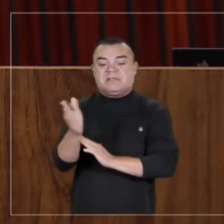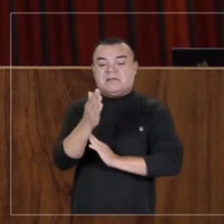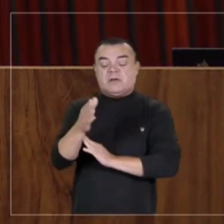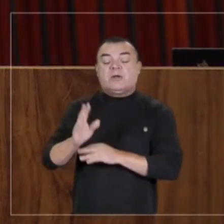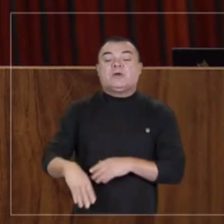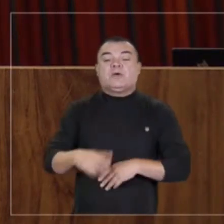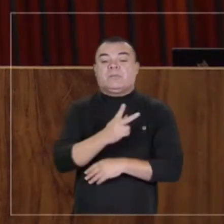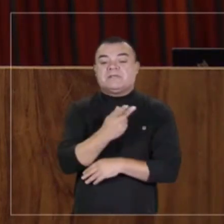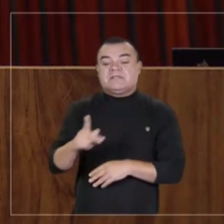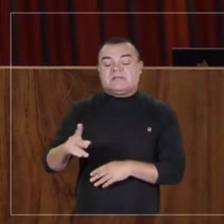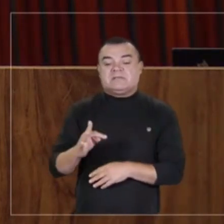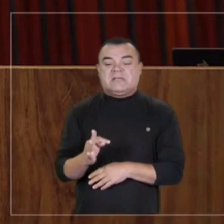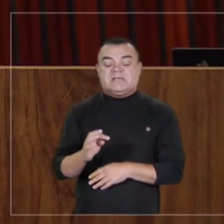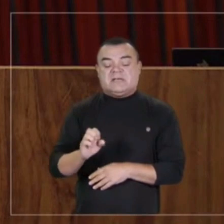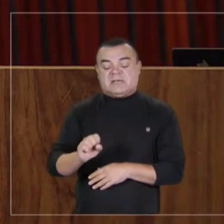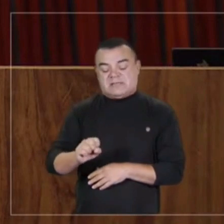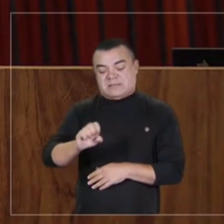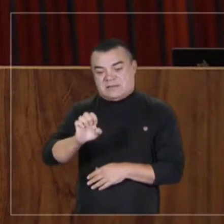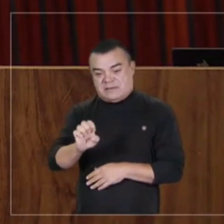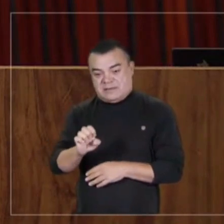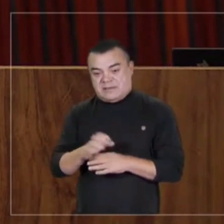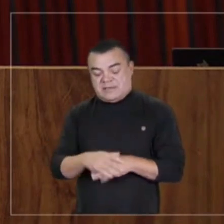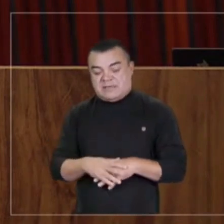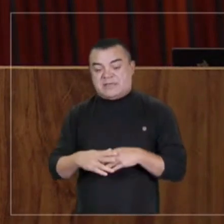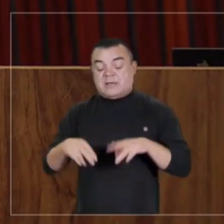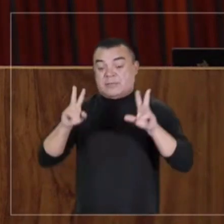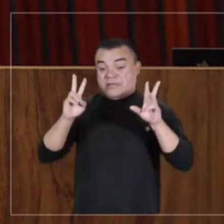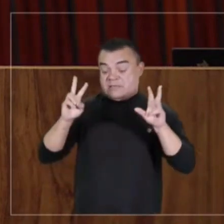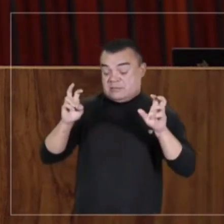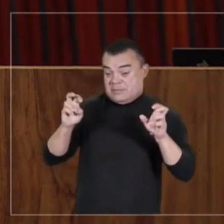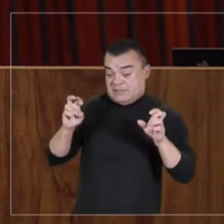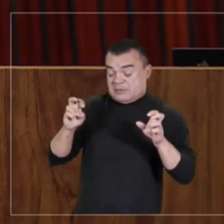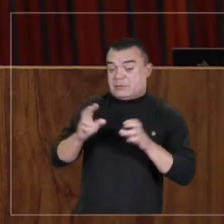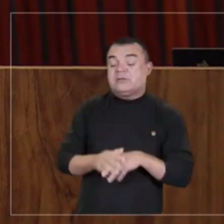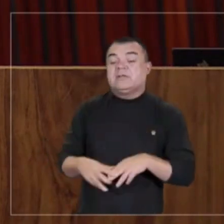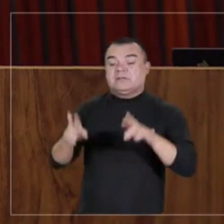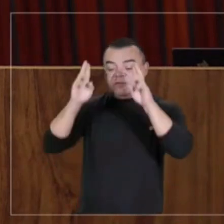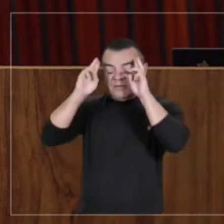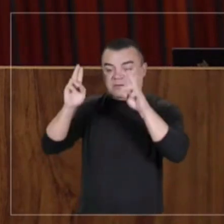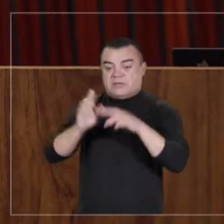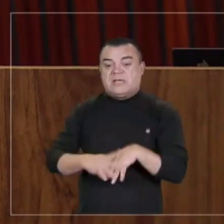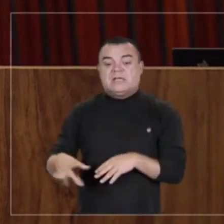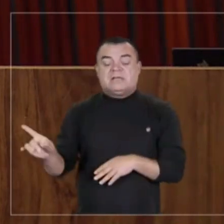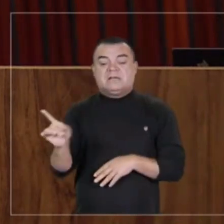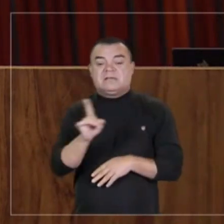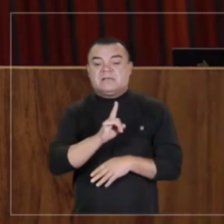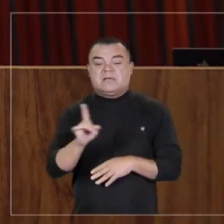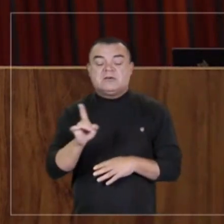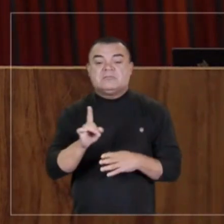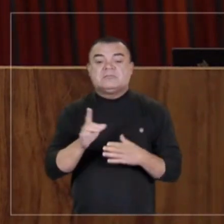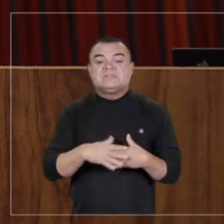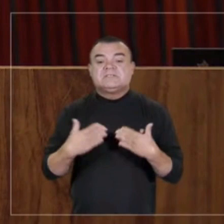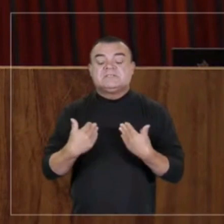TSE, a despeito de, com devido respeito, não estar legitimado